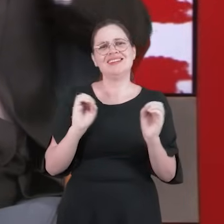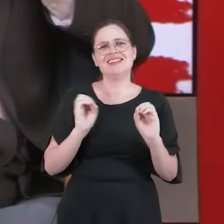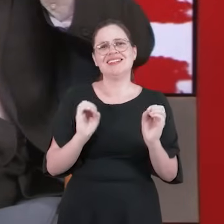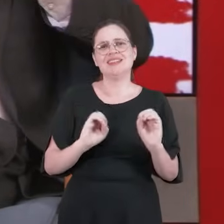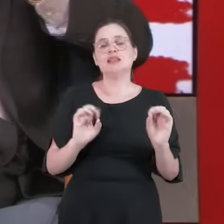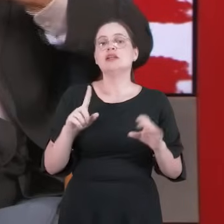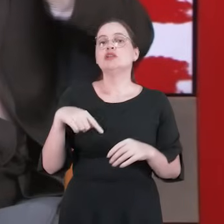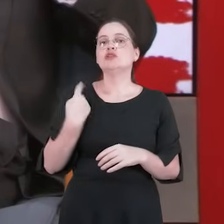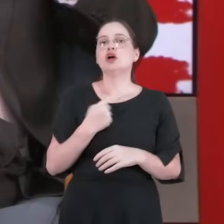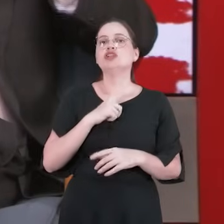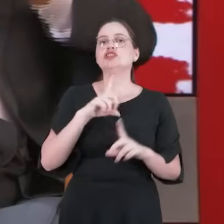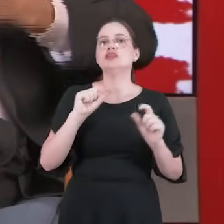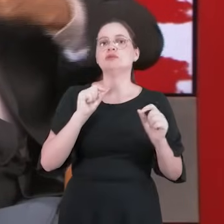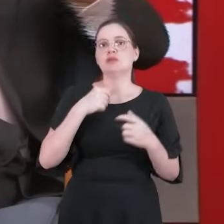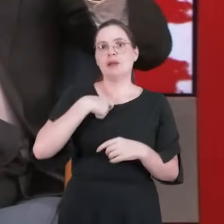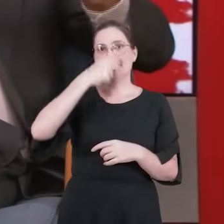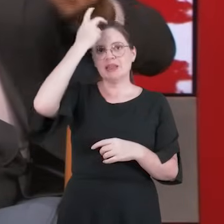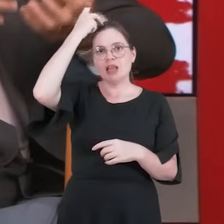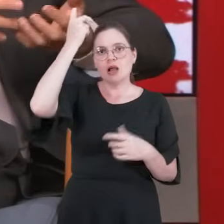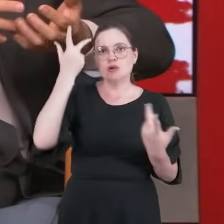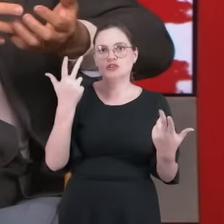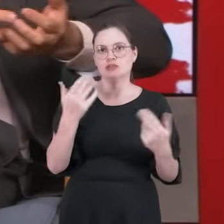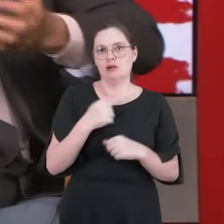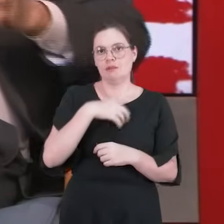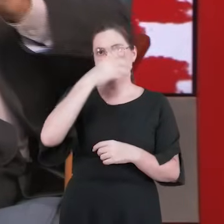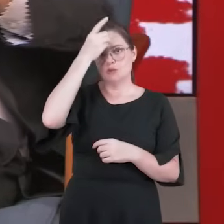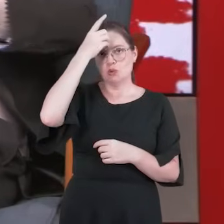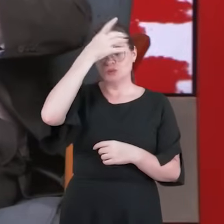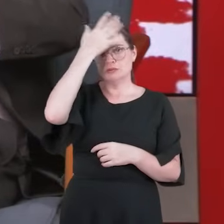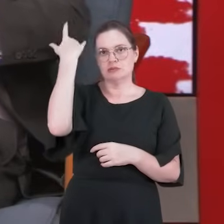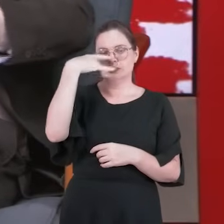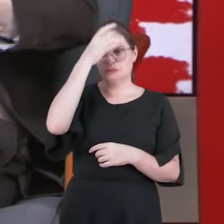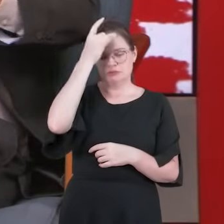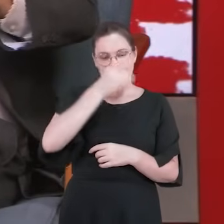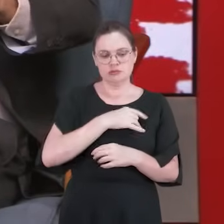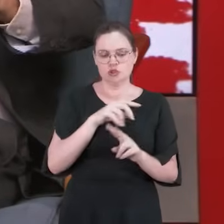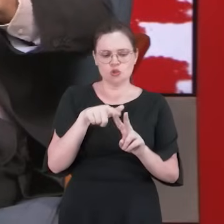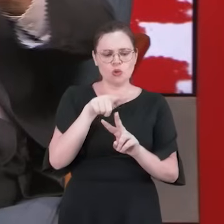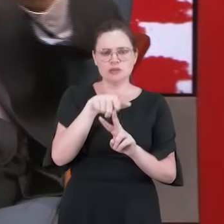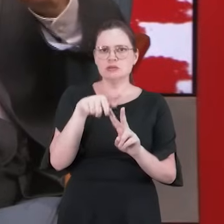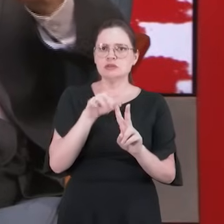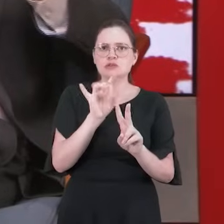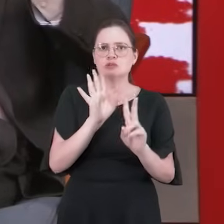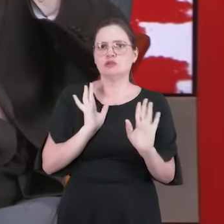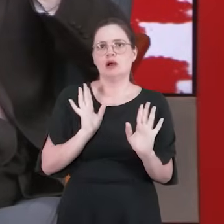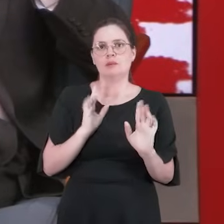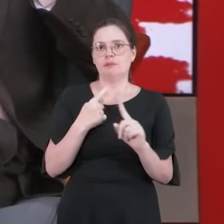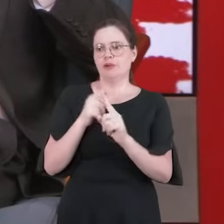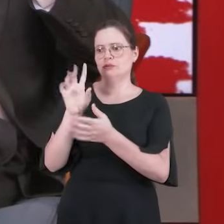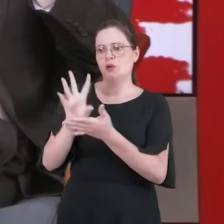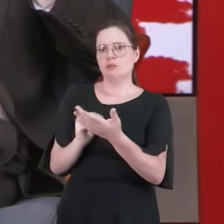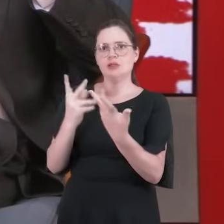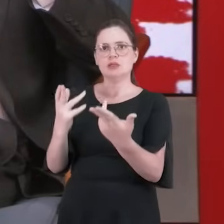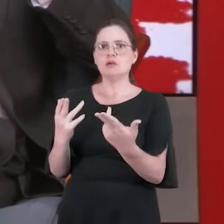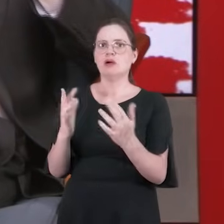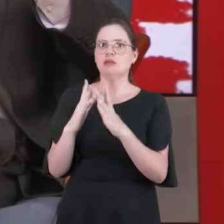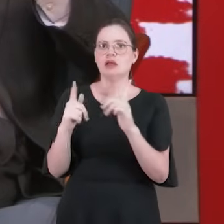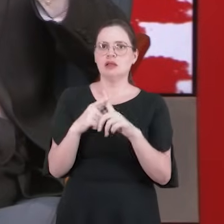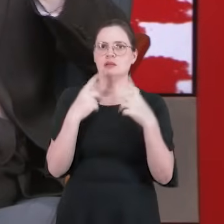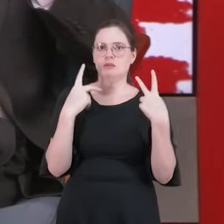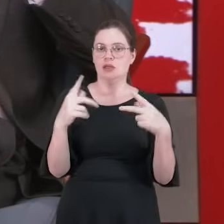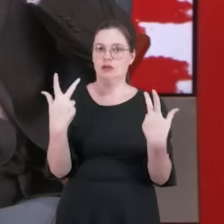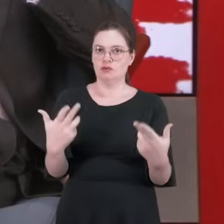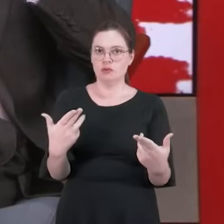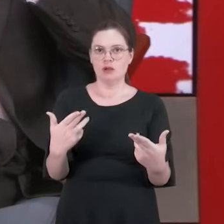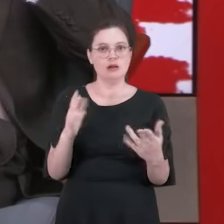que nós tínhamos era de pentecostais. Batismo com o Espírito Santo, dons espirituais, é o que se pregava. E o Senhor